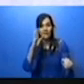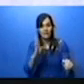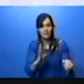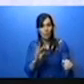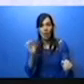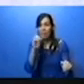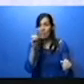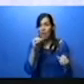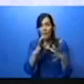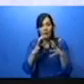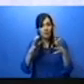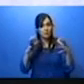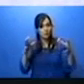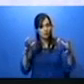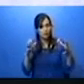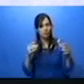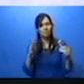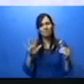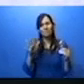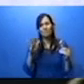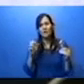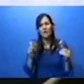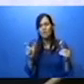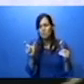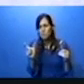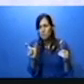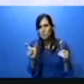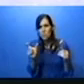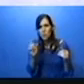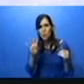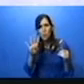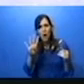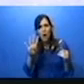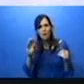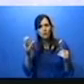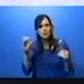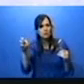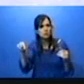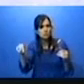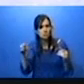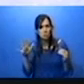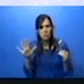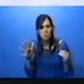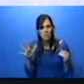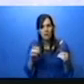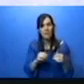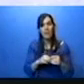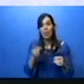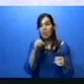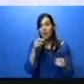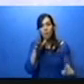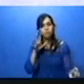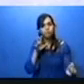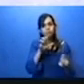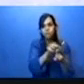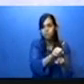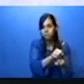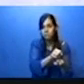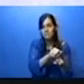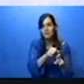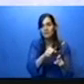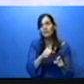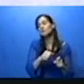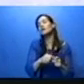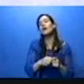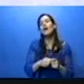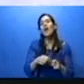muito grande, ela de 3 a 4 centímetros de comprimento. Ela é uma aranha que não é agressiva. Geralmente os acidentes